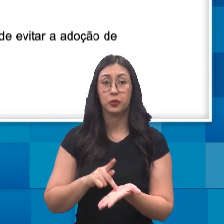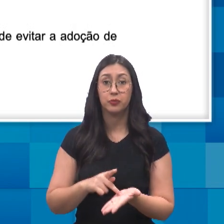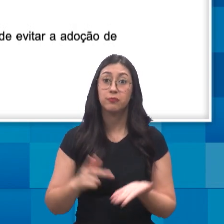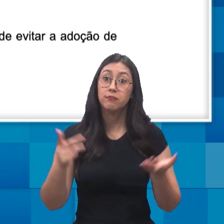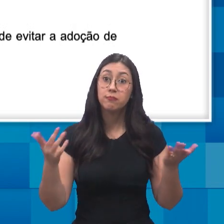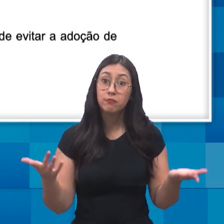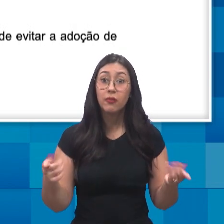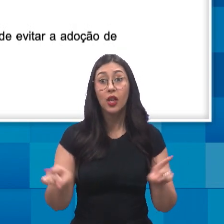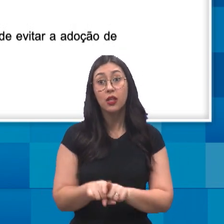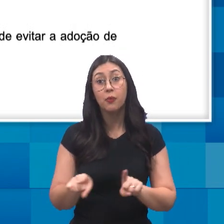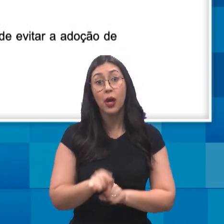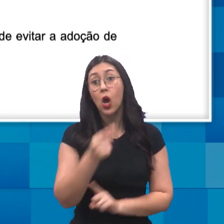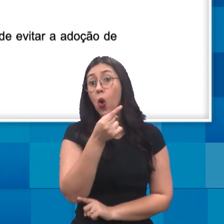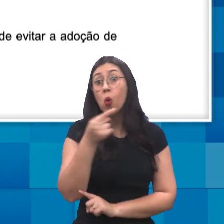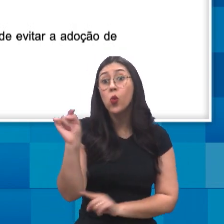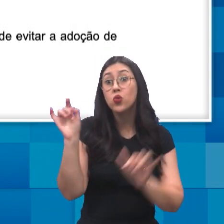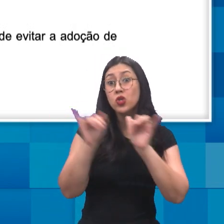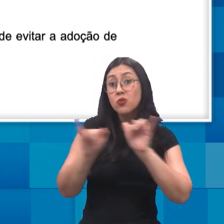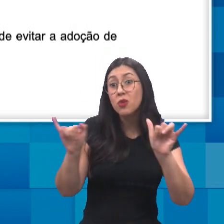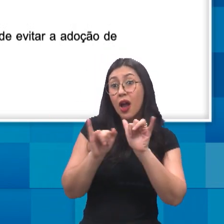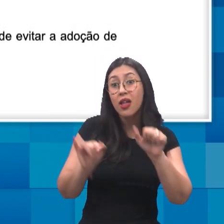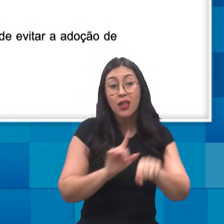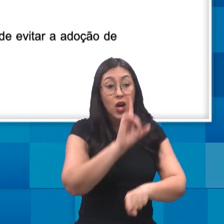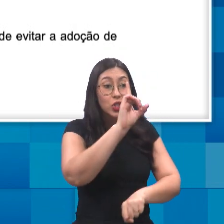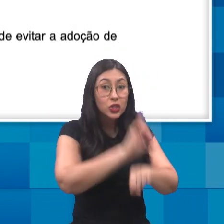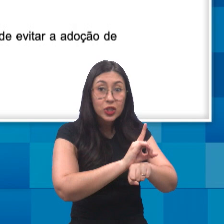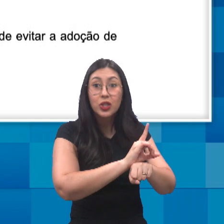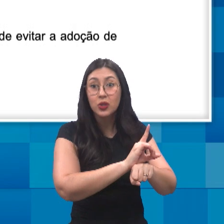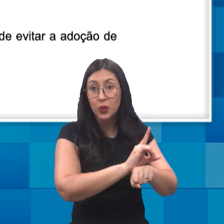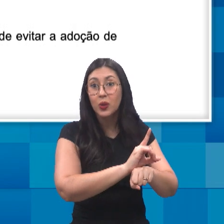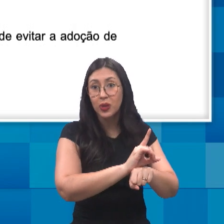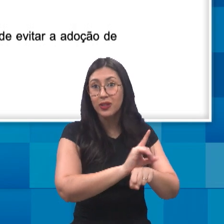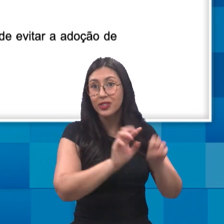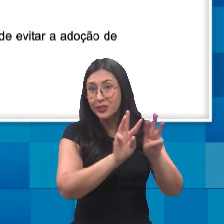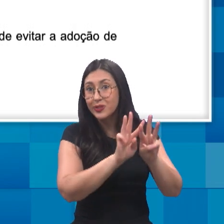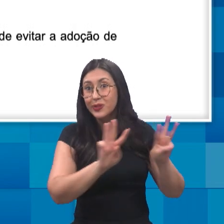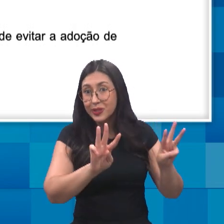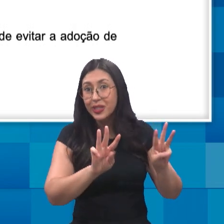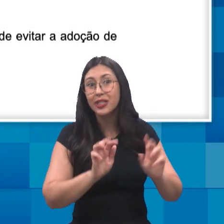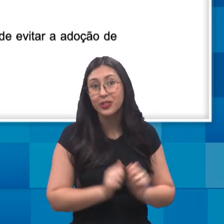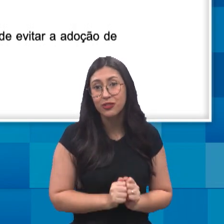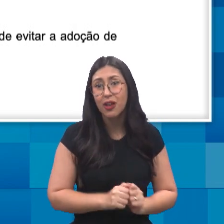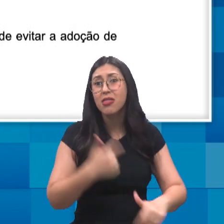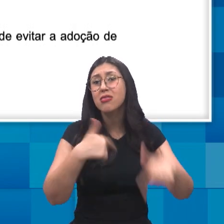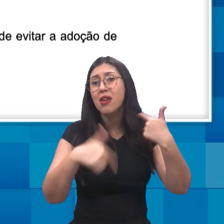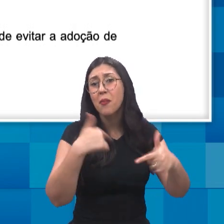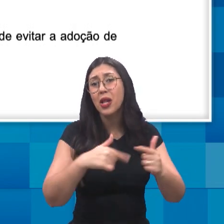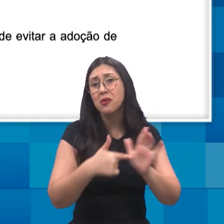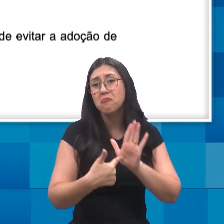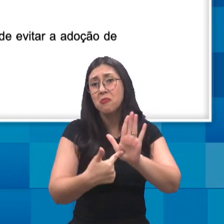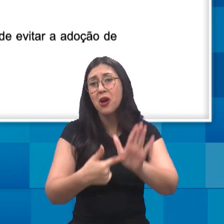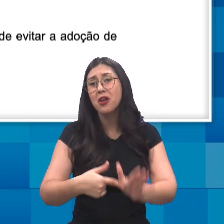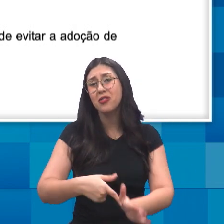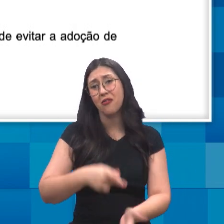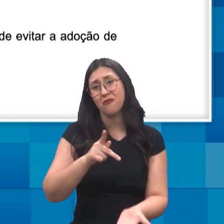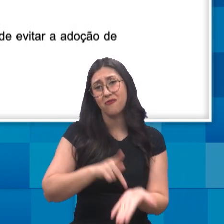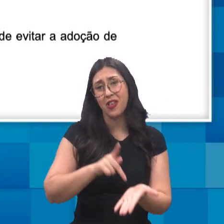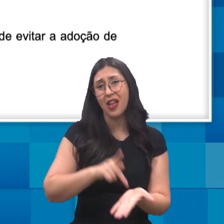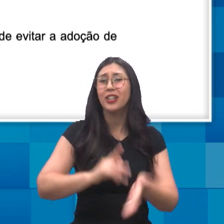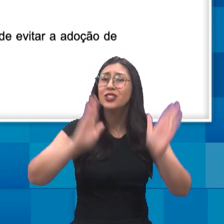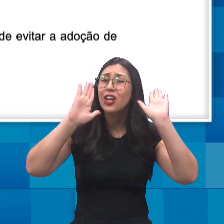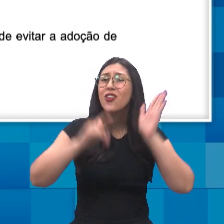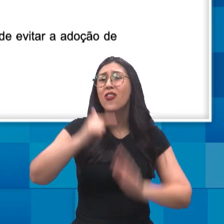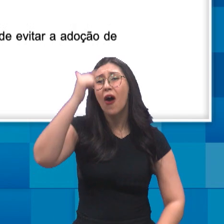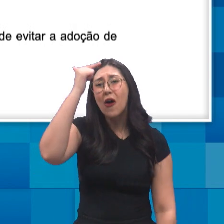aqui um último recado aos diretores do portal Aqui Vale. Trabalhem com a verdade. Está ficando feio, porque vocês